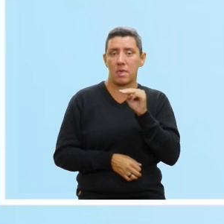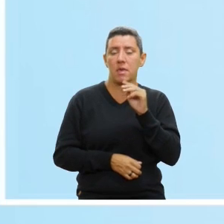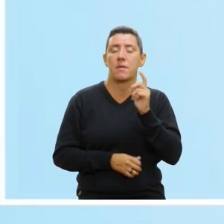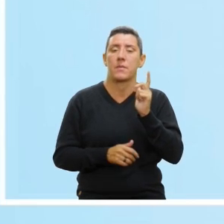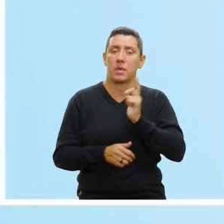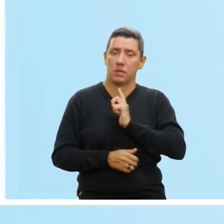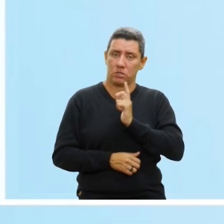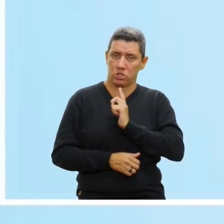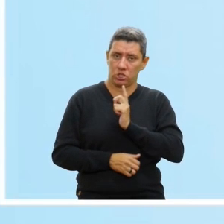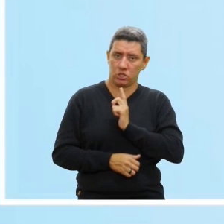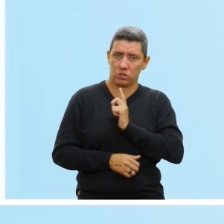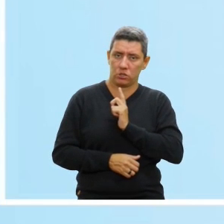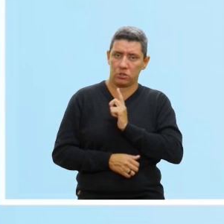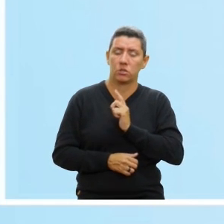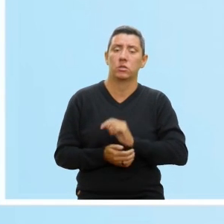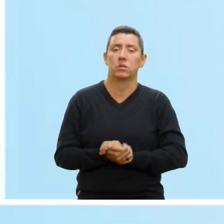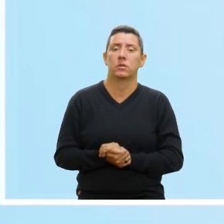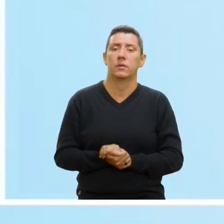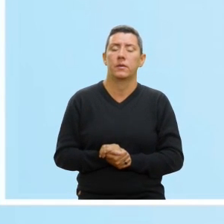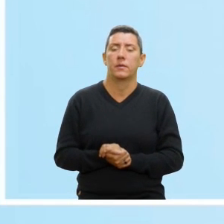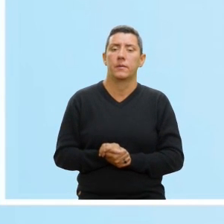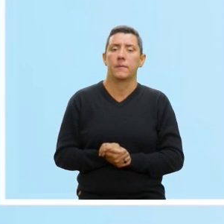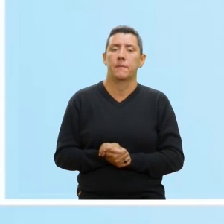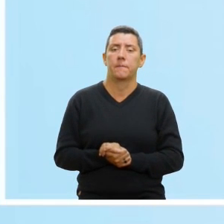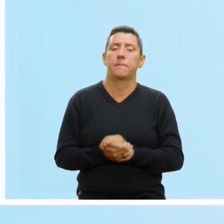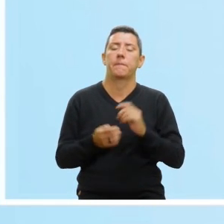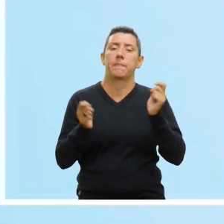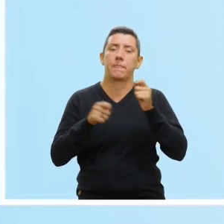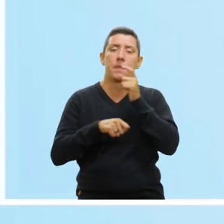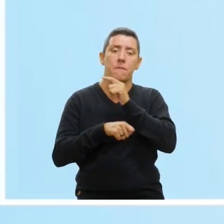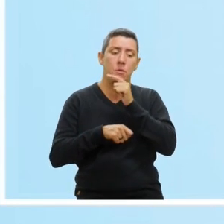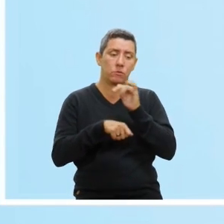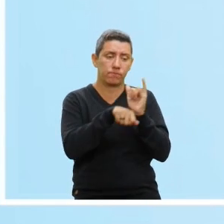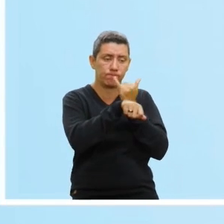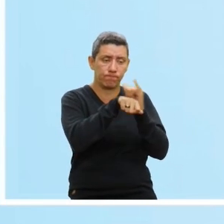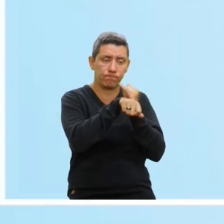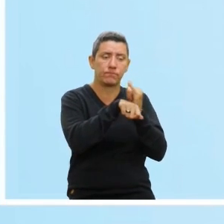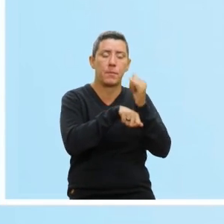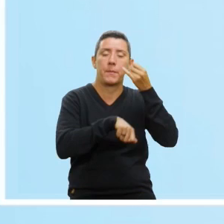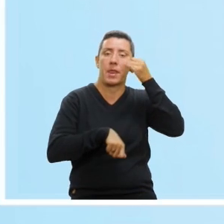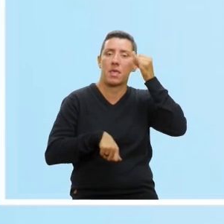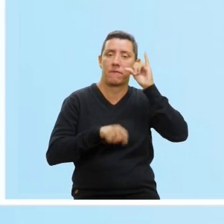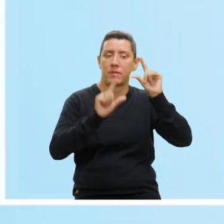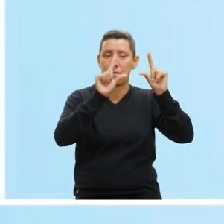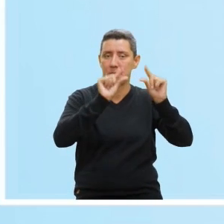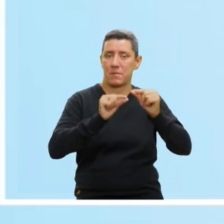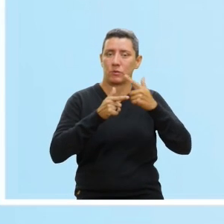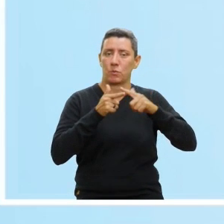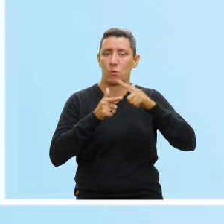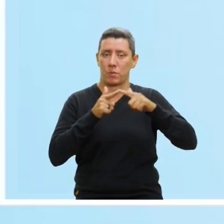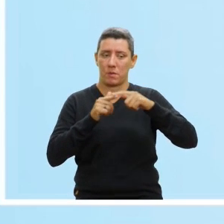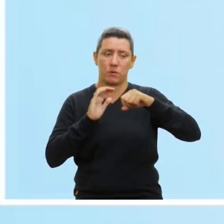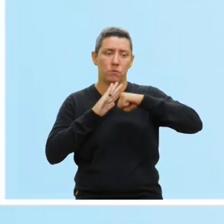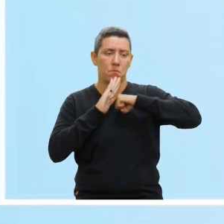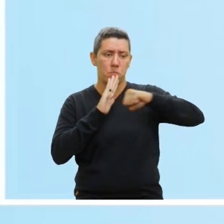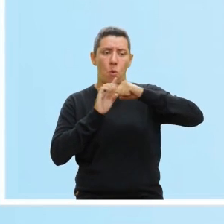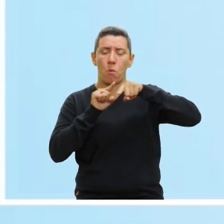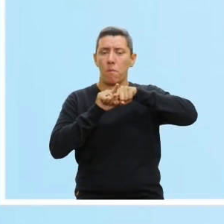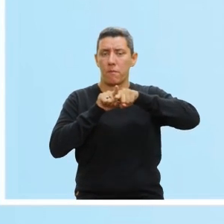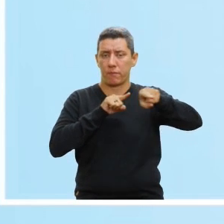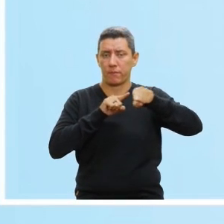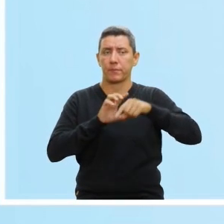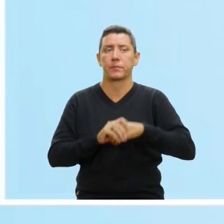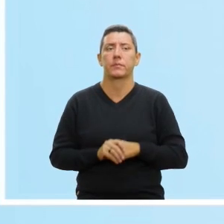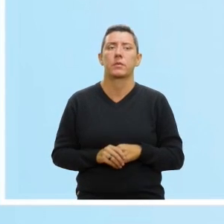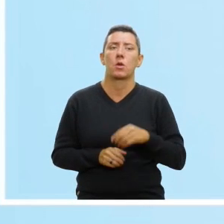possui modos, né, de se trabalhar para evitar isso. Tá? A gente tem aqui o four-wave mixing, bem conhecido